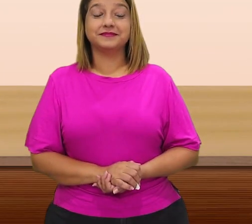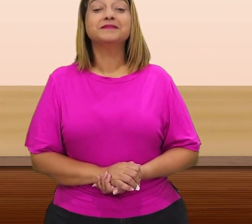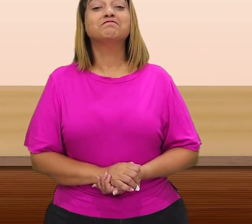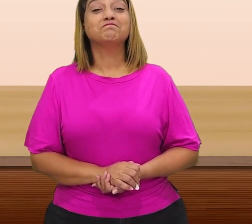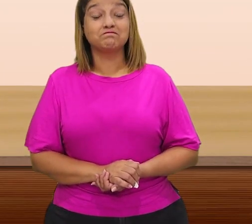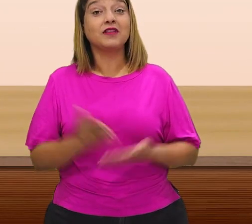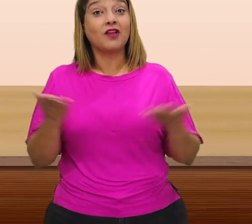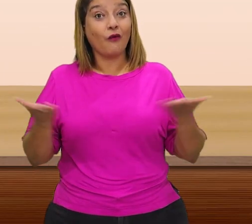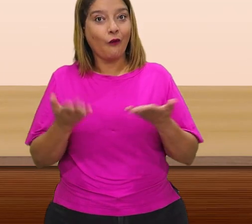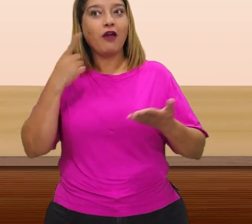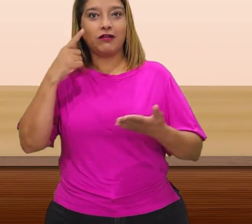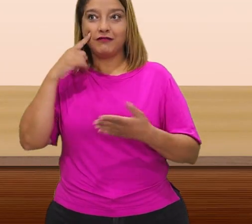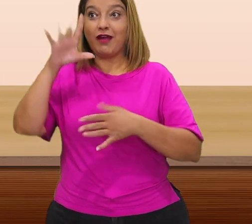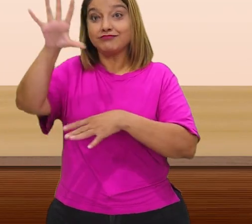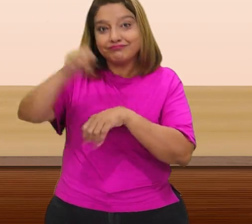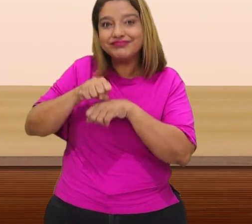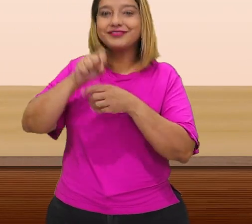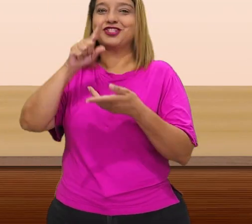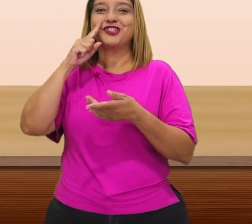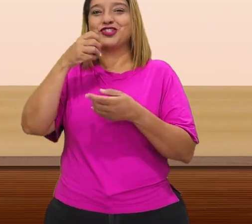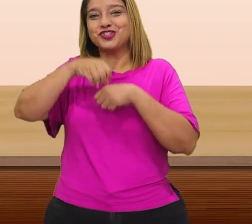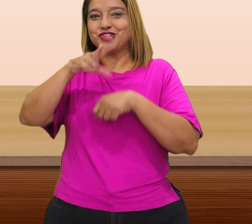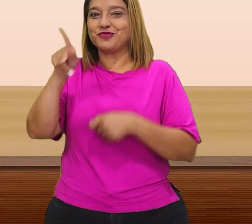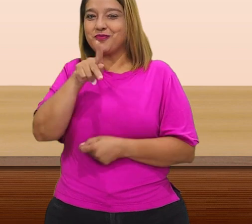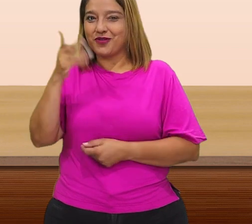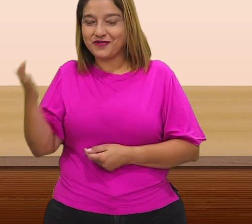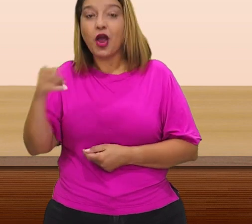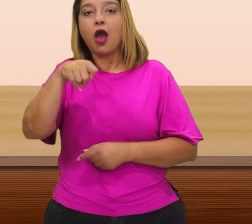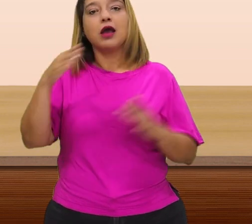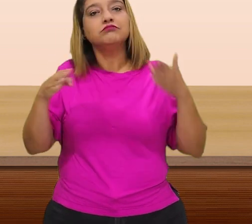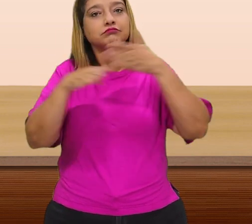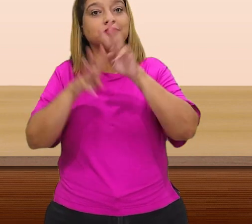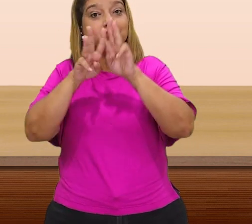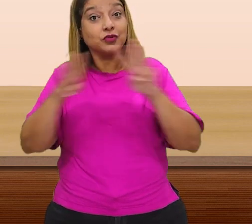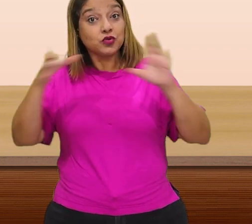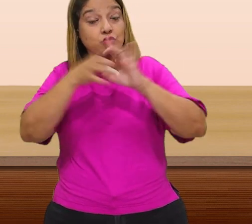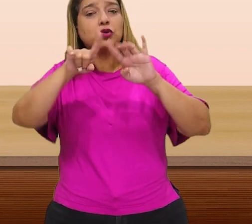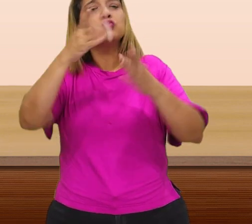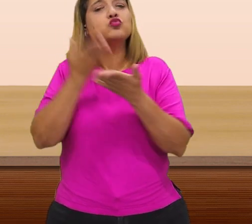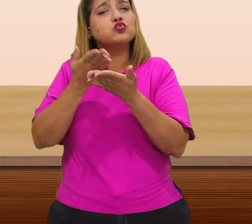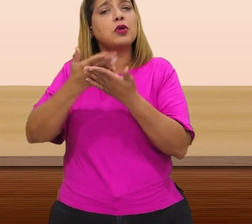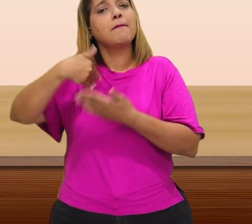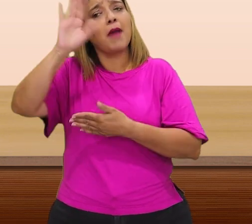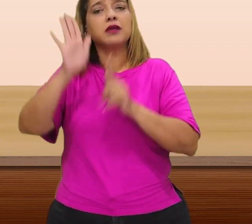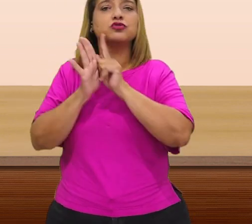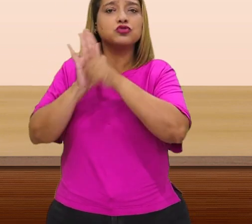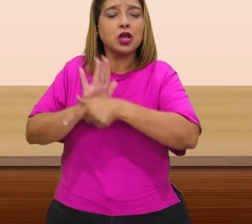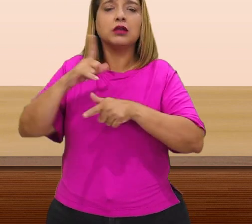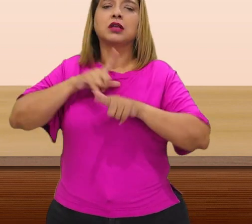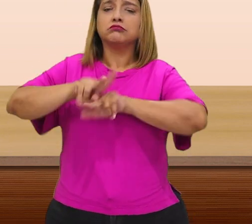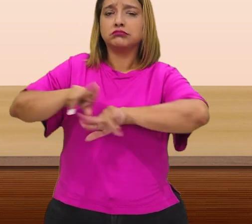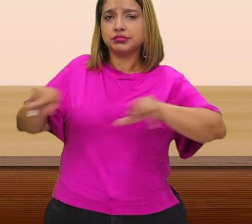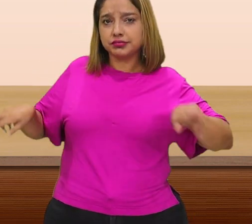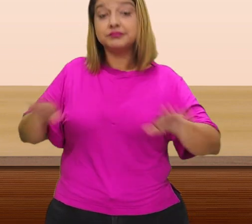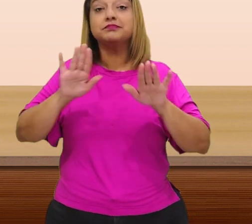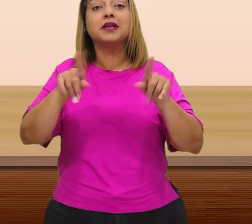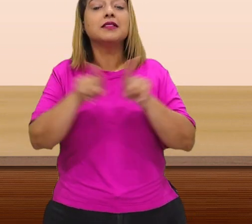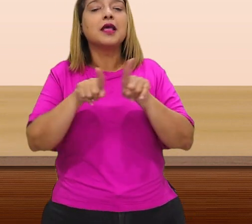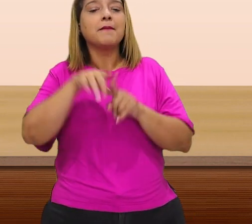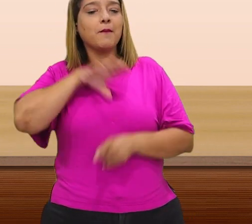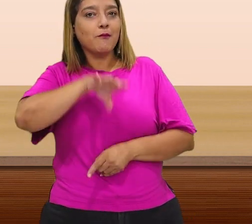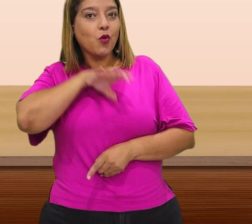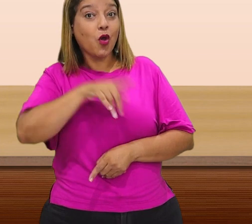Peguem essa dica do Marlon. Acessem o portal Conexão Escola para estudarem mais sobre esses gêneros e outros. E além de